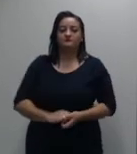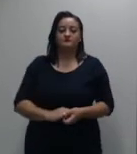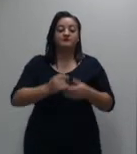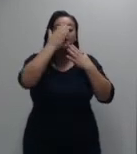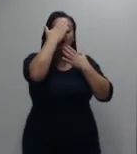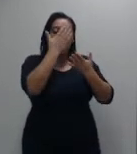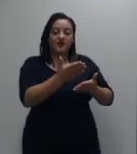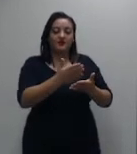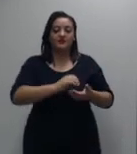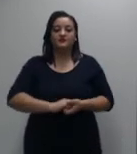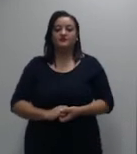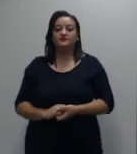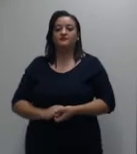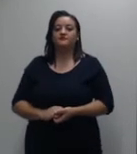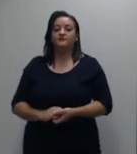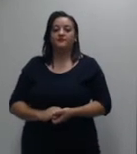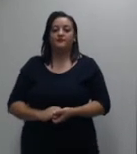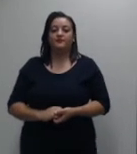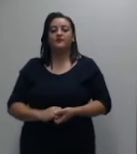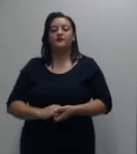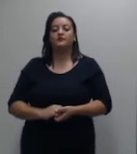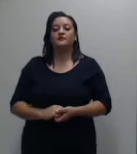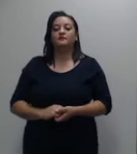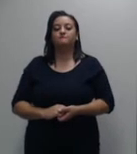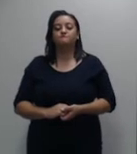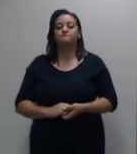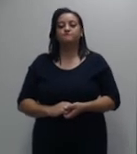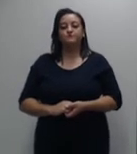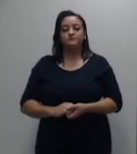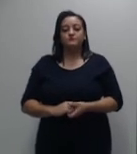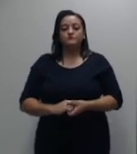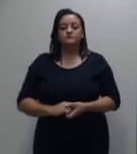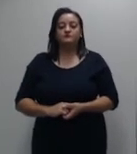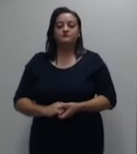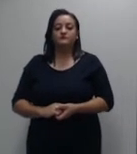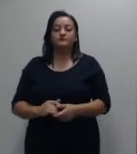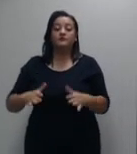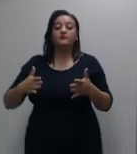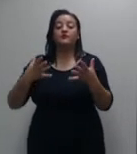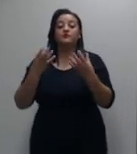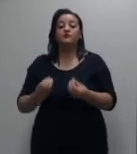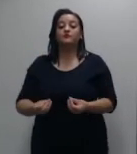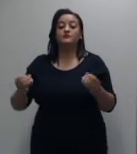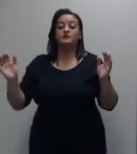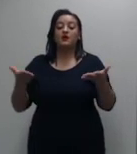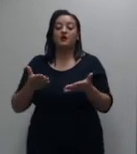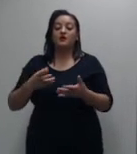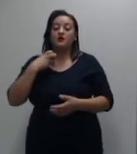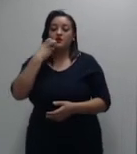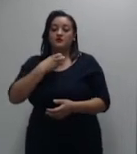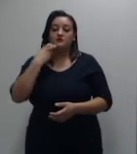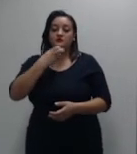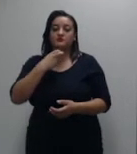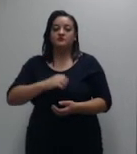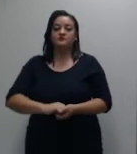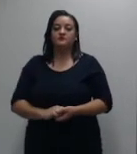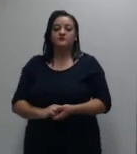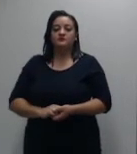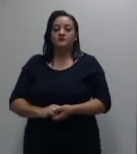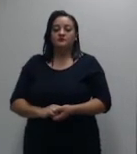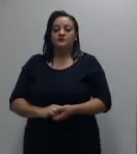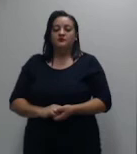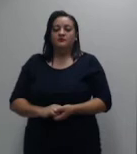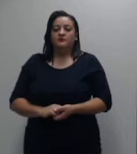do campo a dentro da vossa excelência bom então vamos agora as sustentações orais